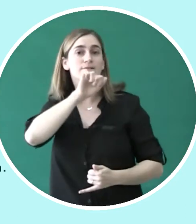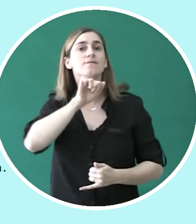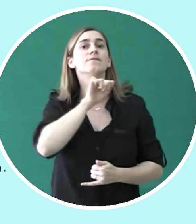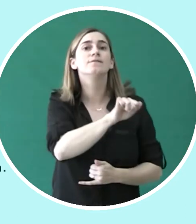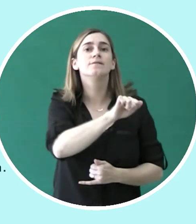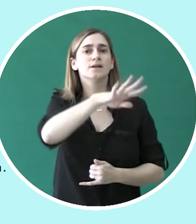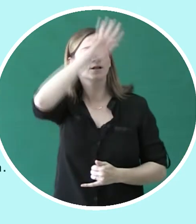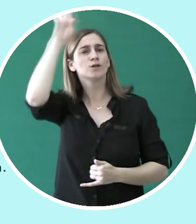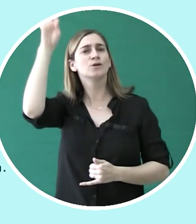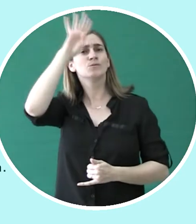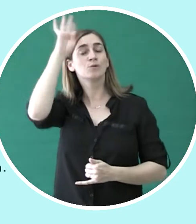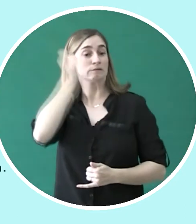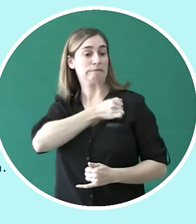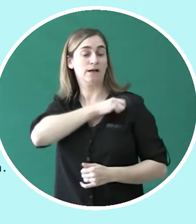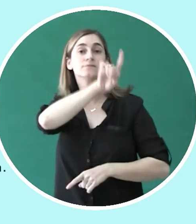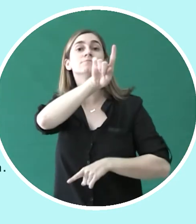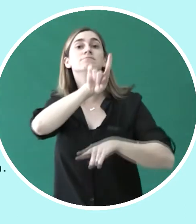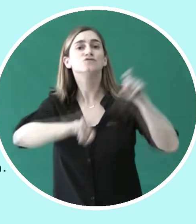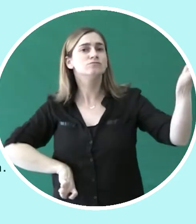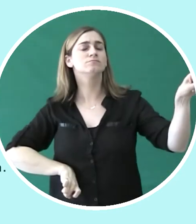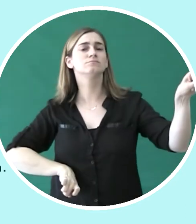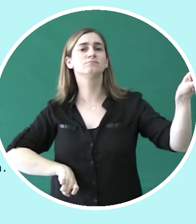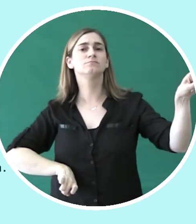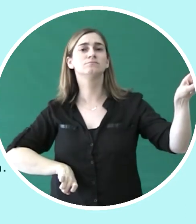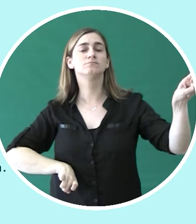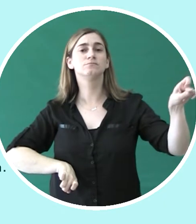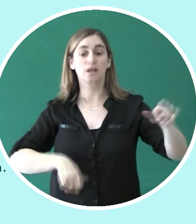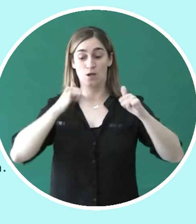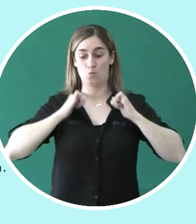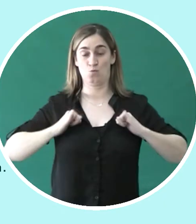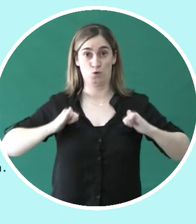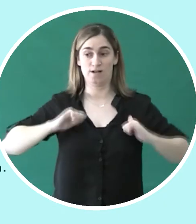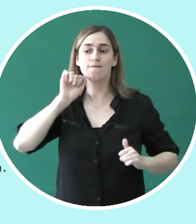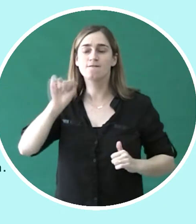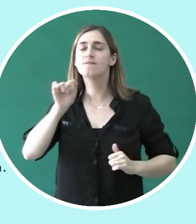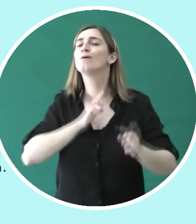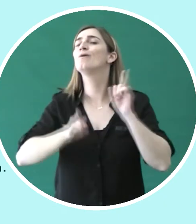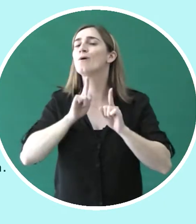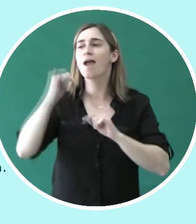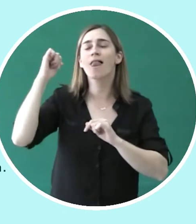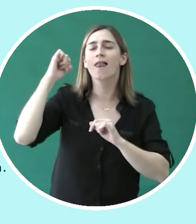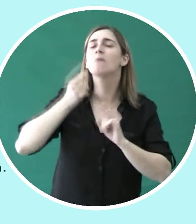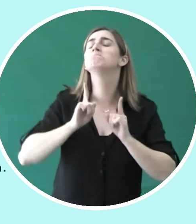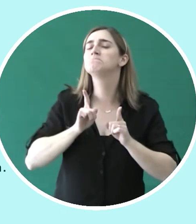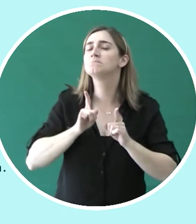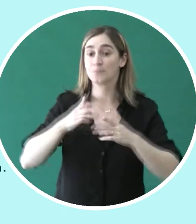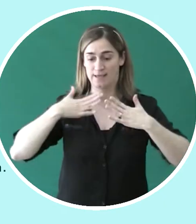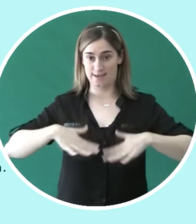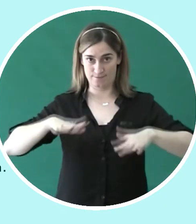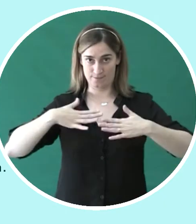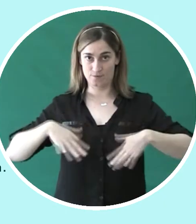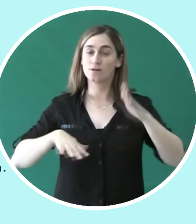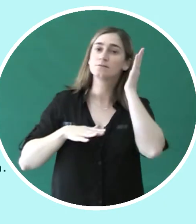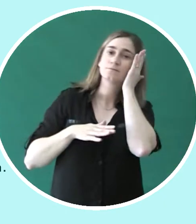aniversário, Leopoldo decide fugir de casa. Na sua mochila, apenas levava uma camisola,